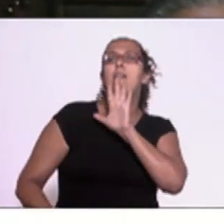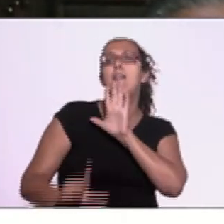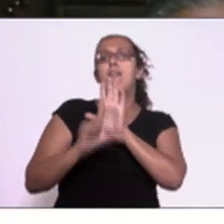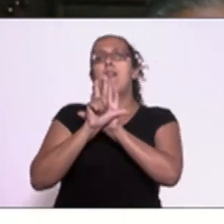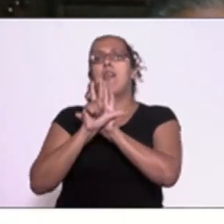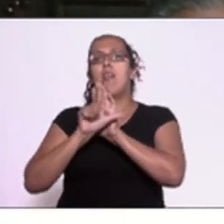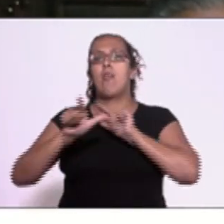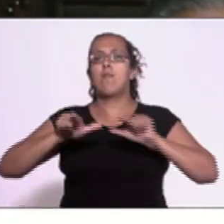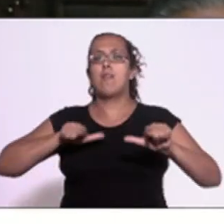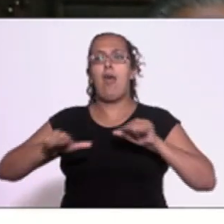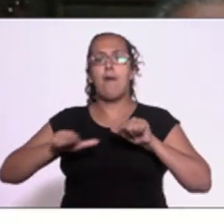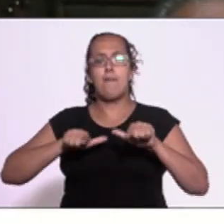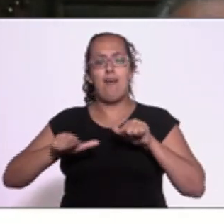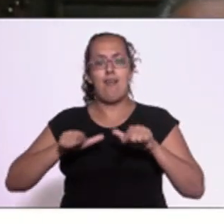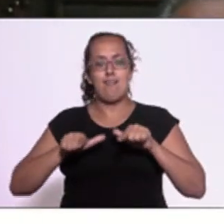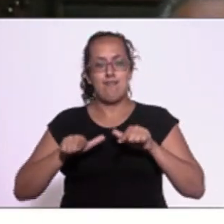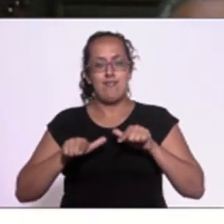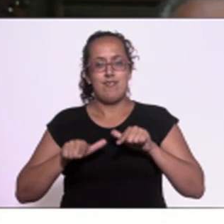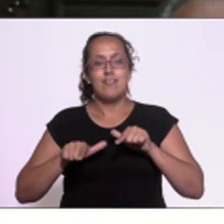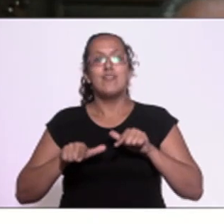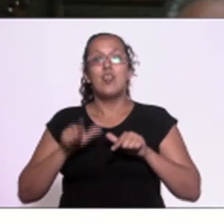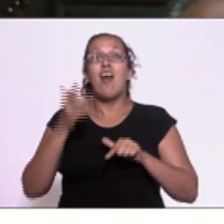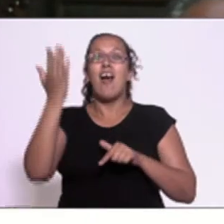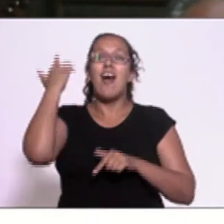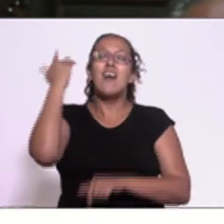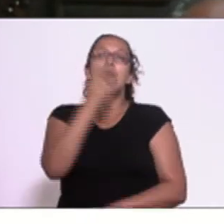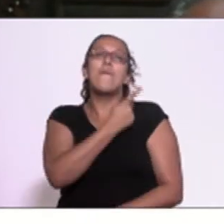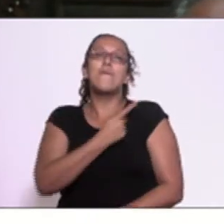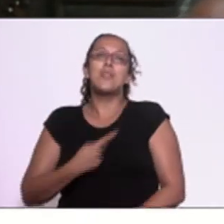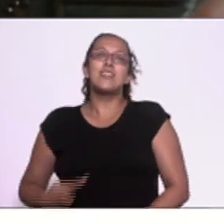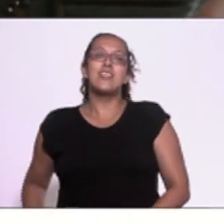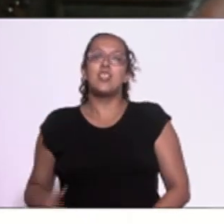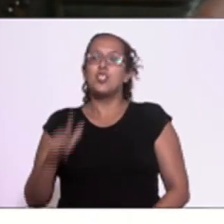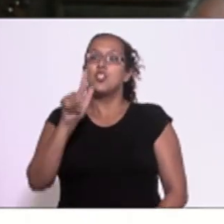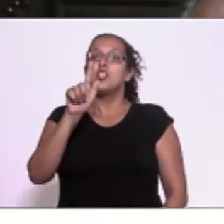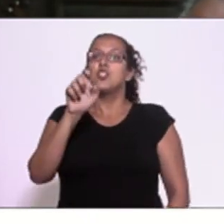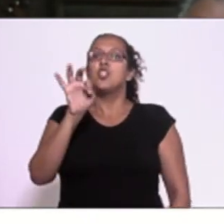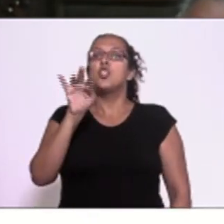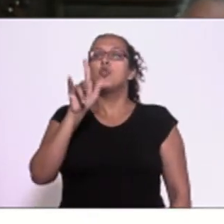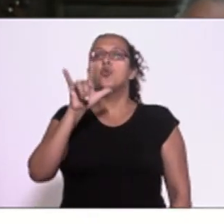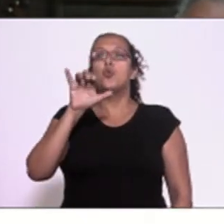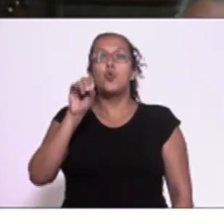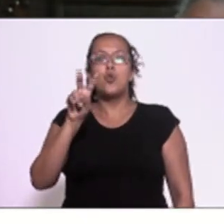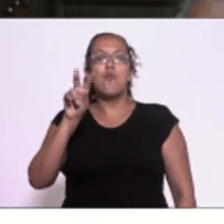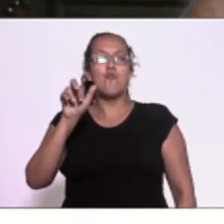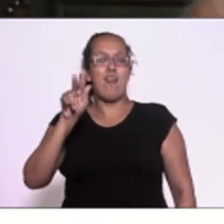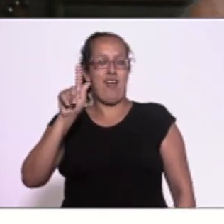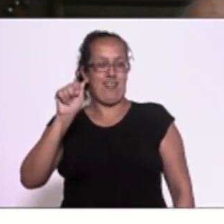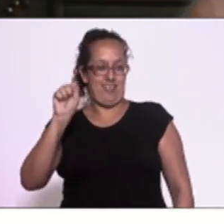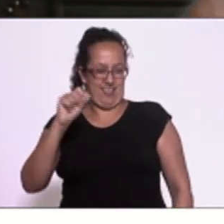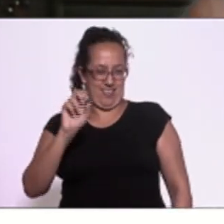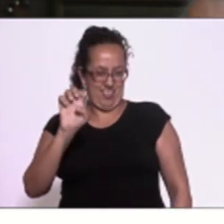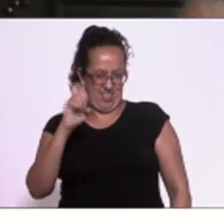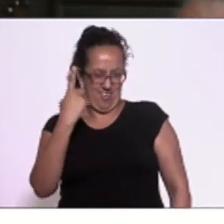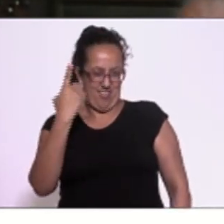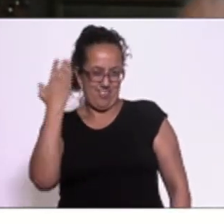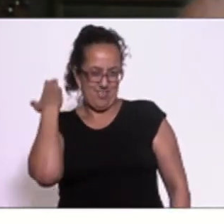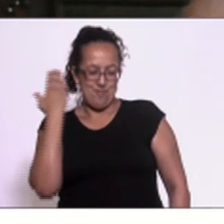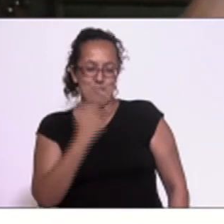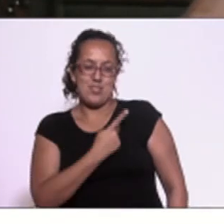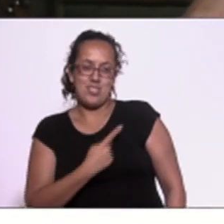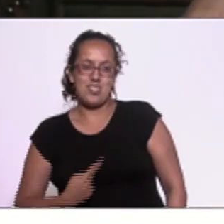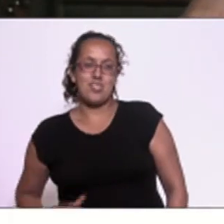trabalhista, contando com o endosso de Getúlio Vargas, um herdeiro do positivismo castilhista.